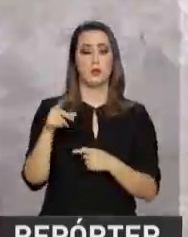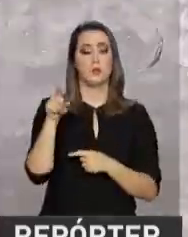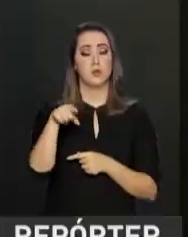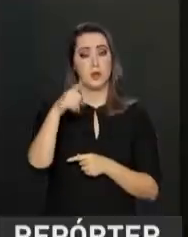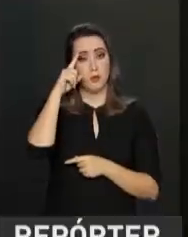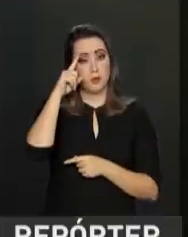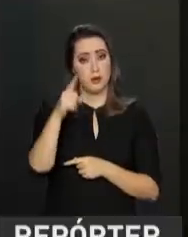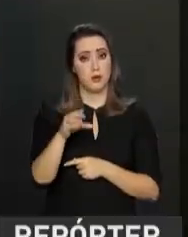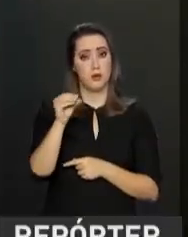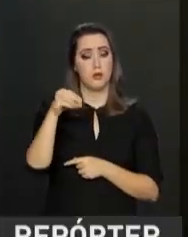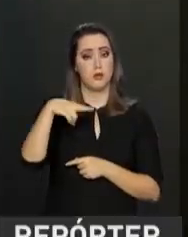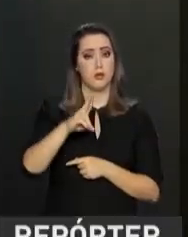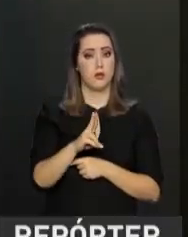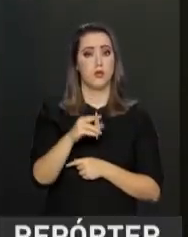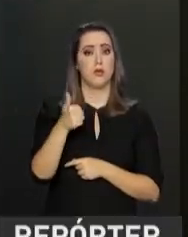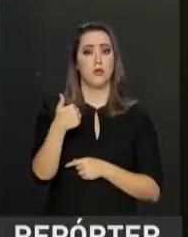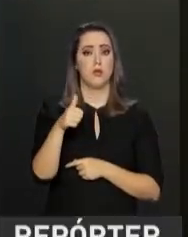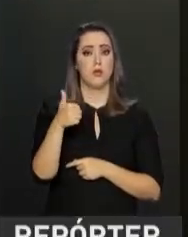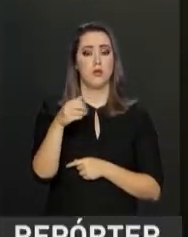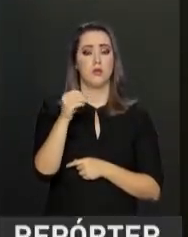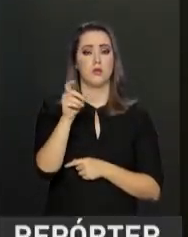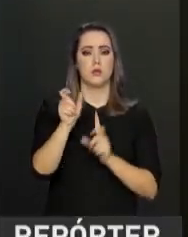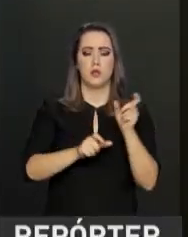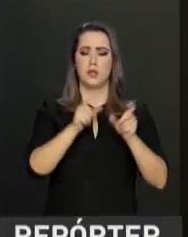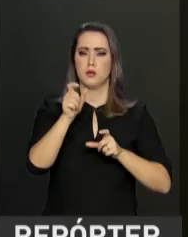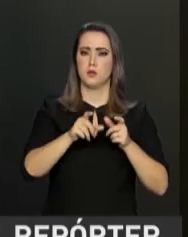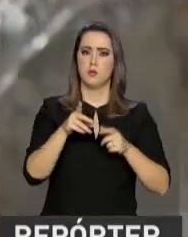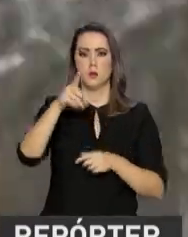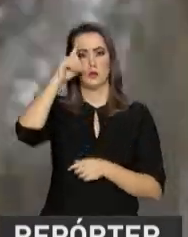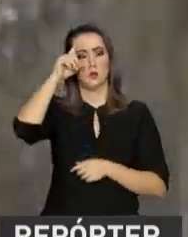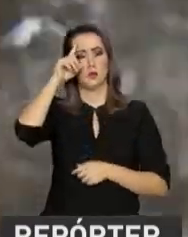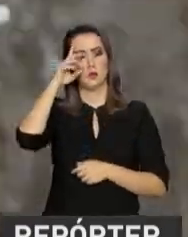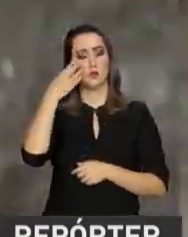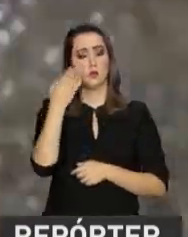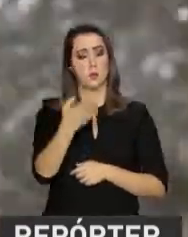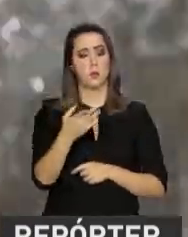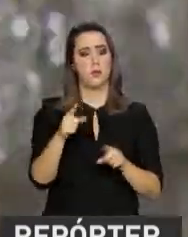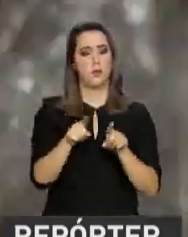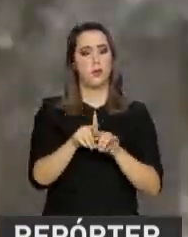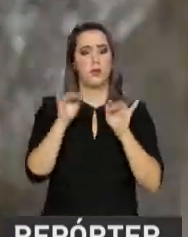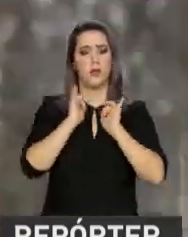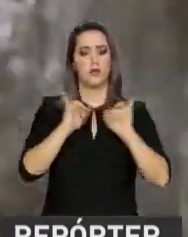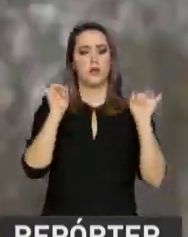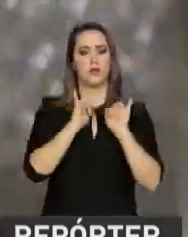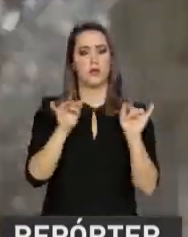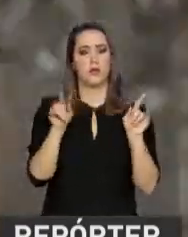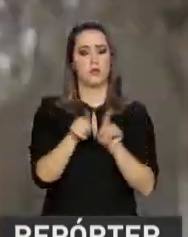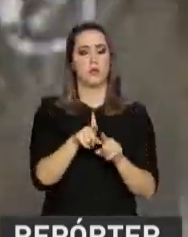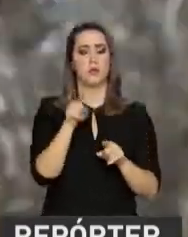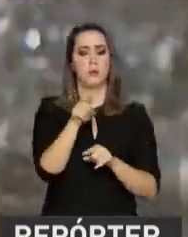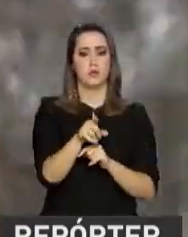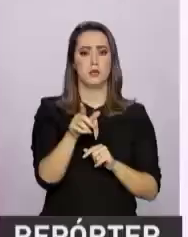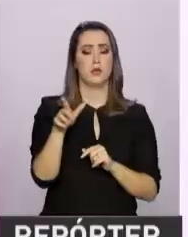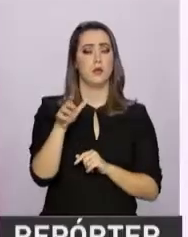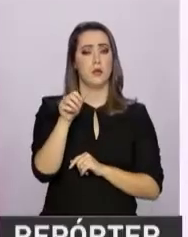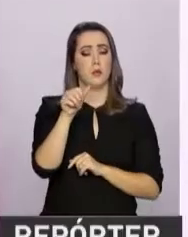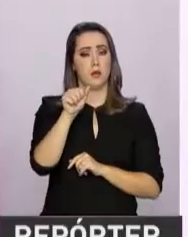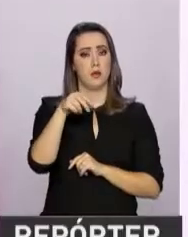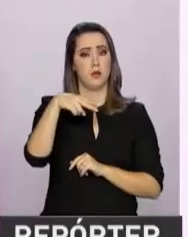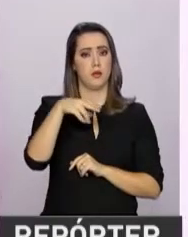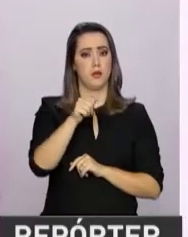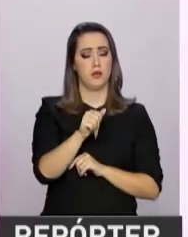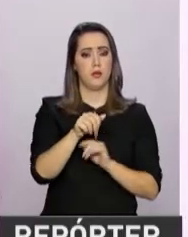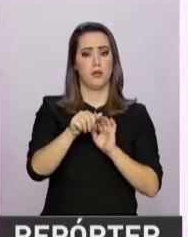da onu é de 110 litros por pessoa ao dia além de campanhas a agência reguladora de águas energia